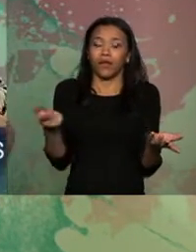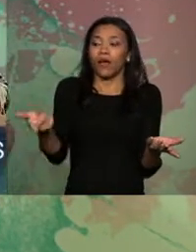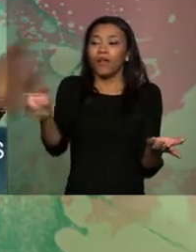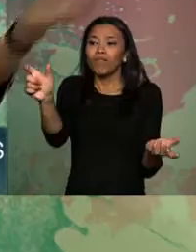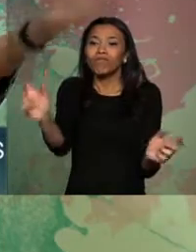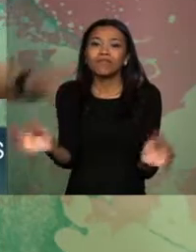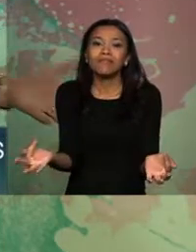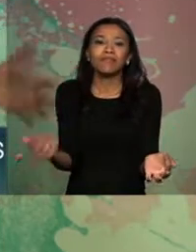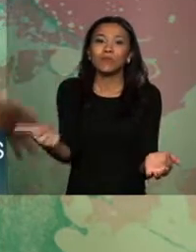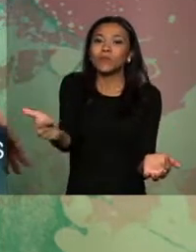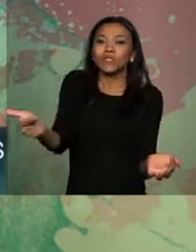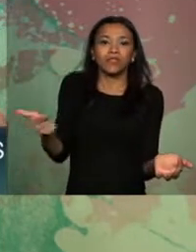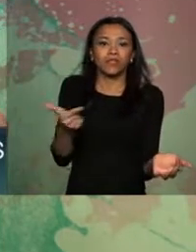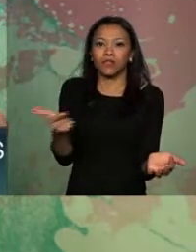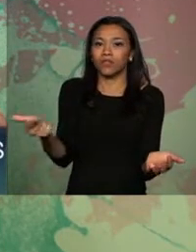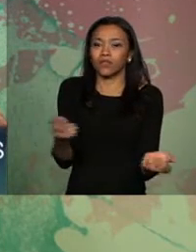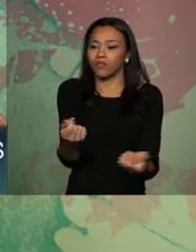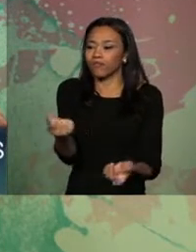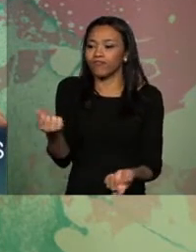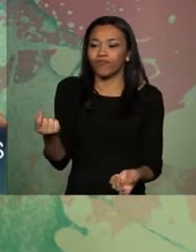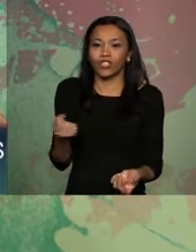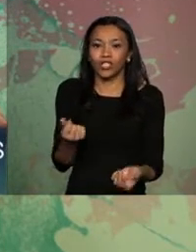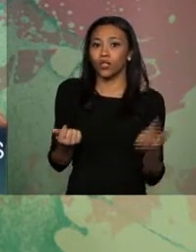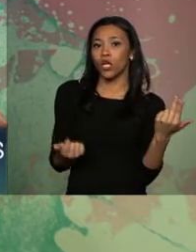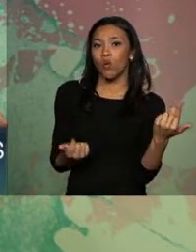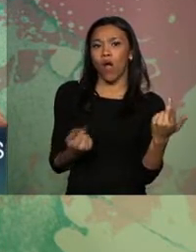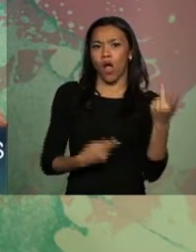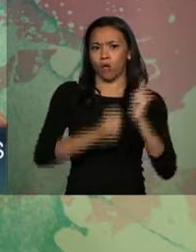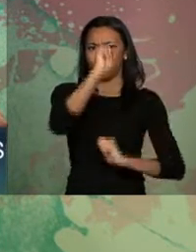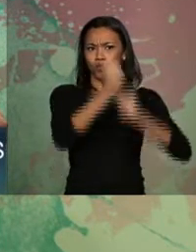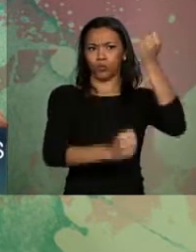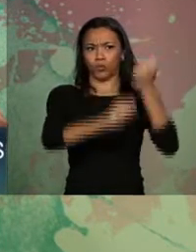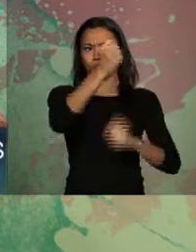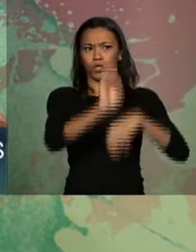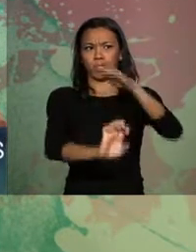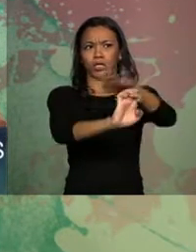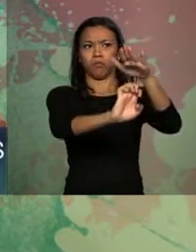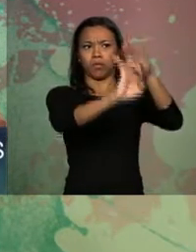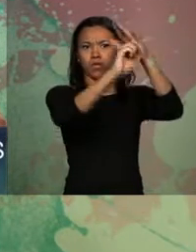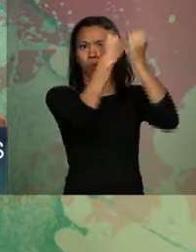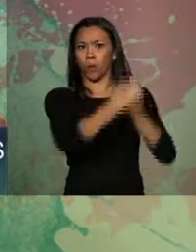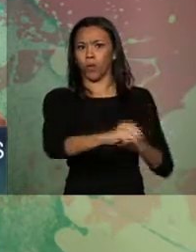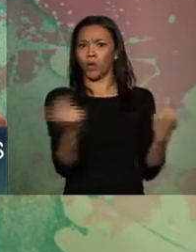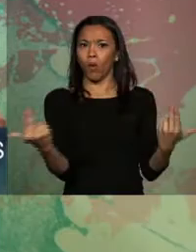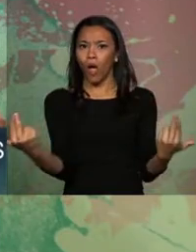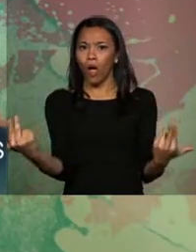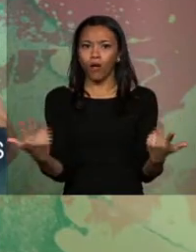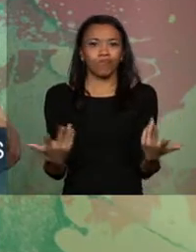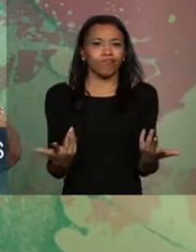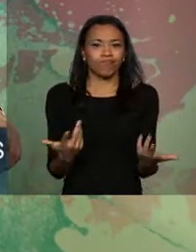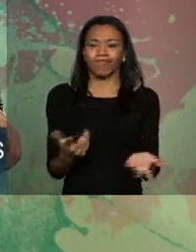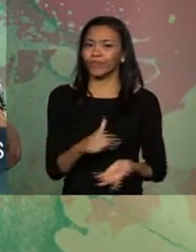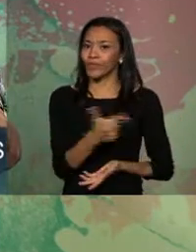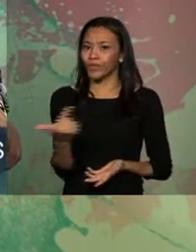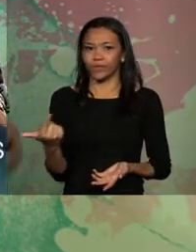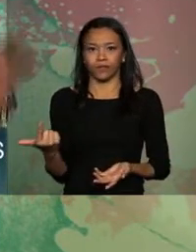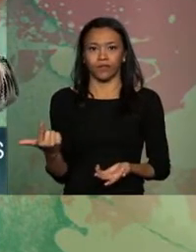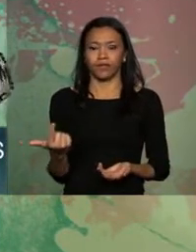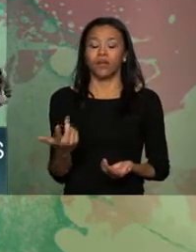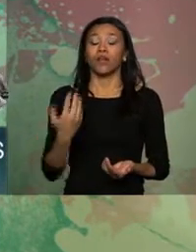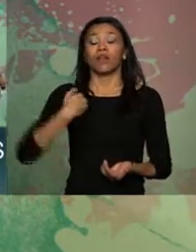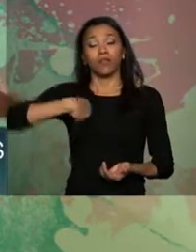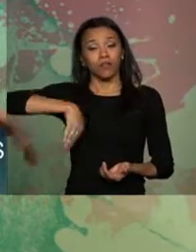tinham e não têm os recursos das grandes empresas. Nós promovemos uma